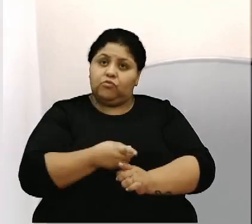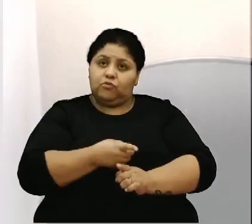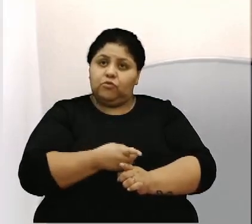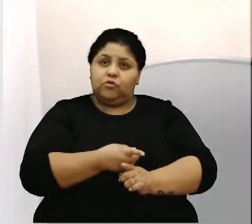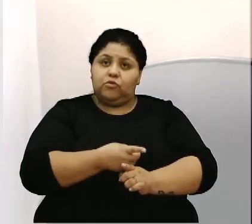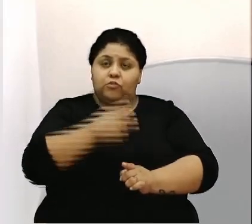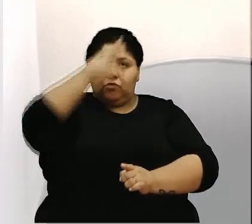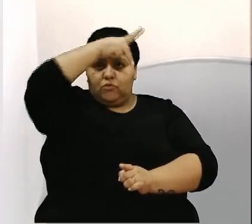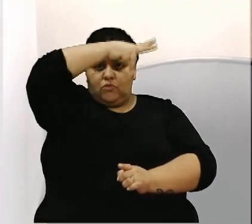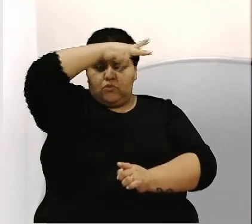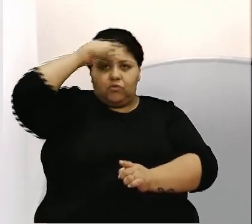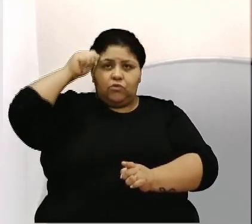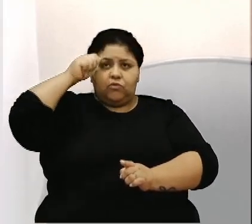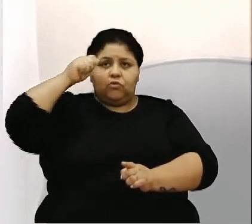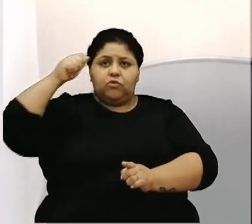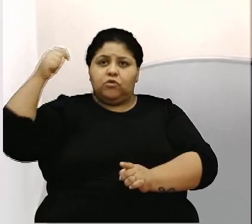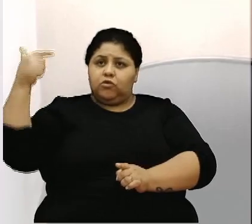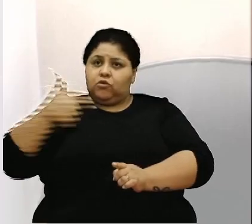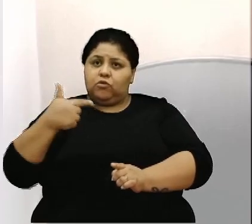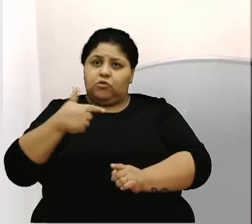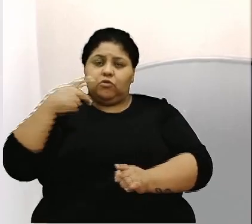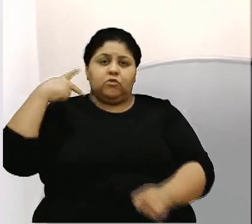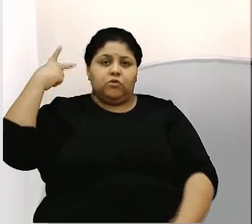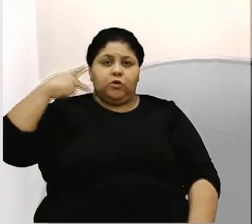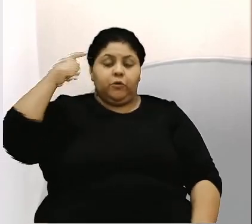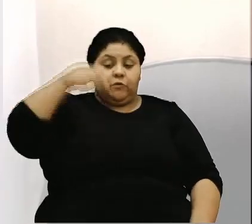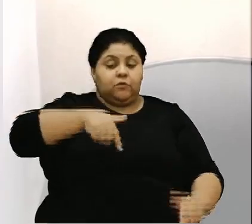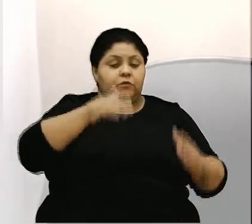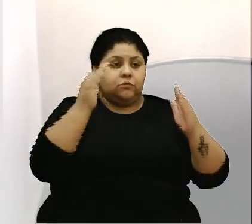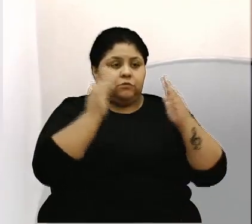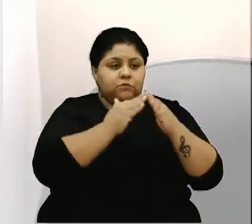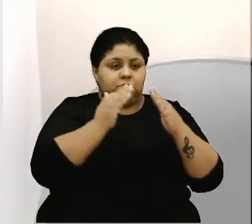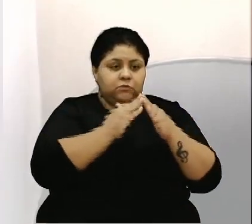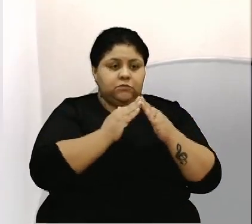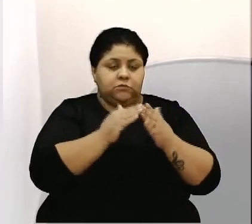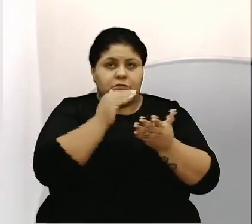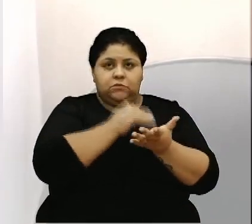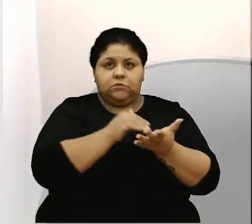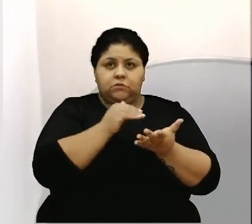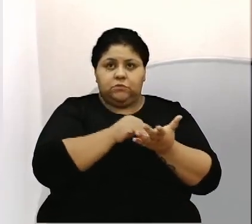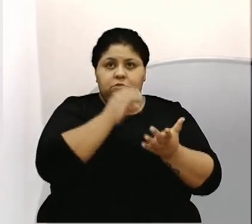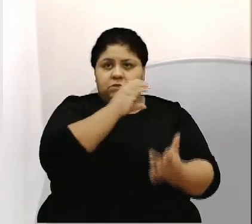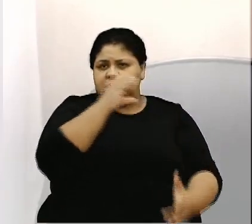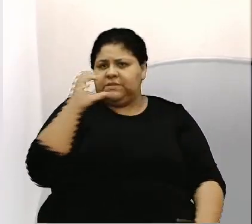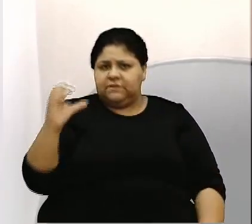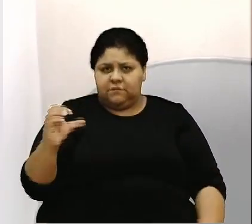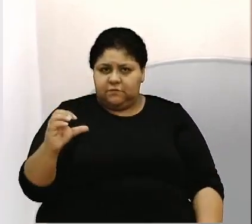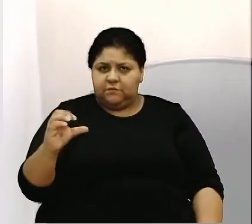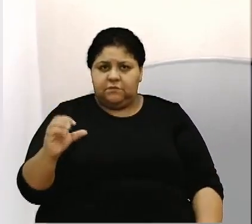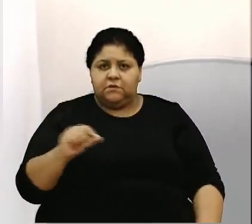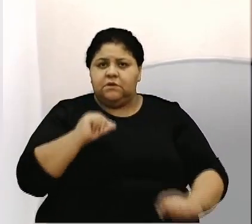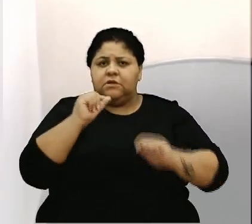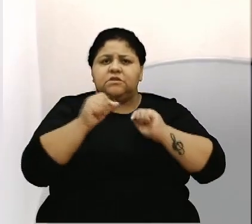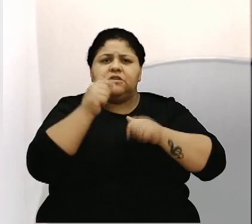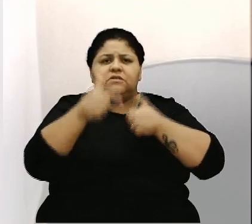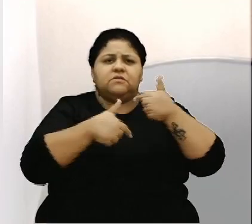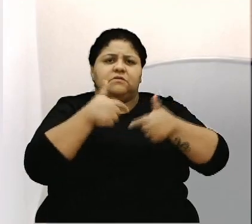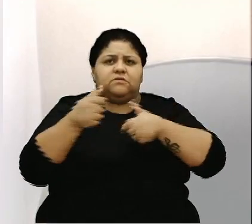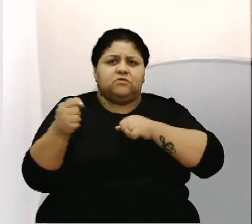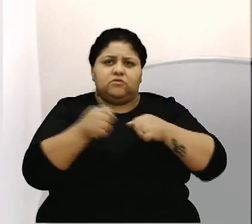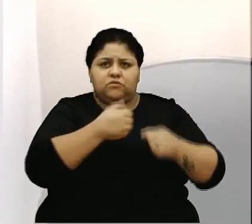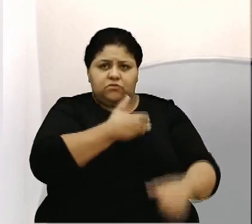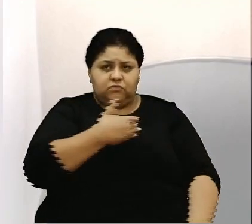do prefeito, quanto da vice, quanto dos vereadores dessa casa, dos secretários, dos CCs, enfim, de quem está ali no poder